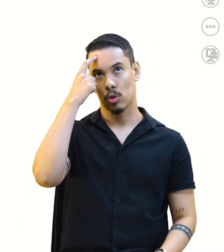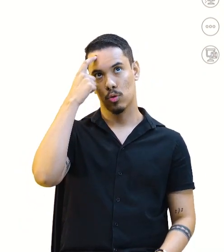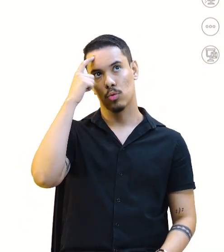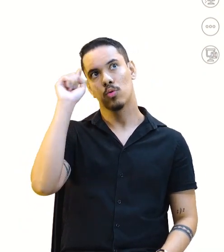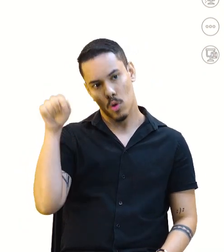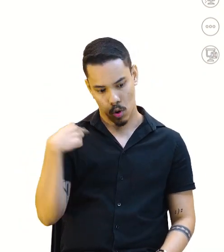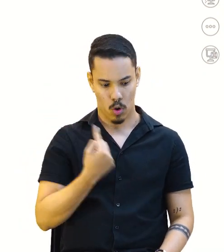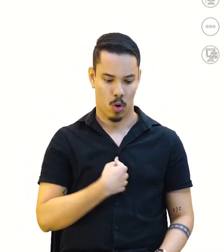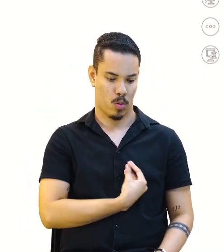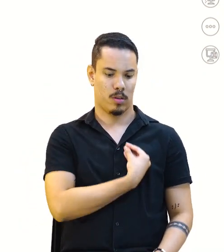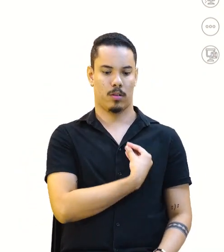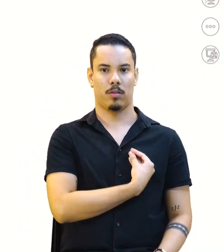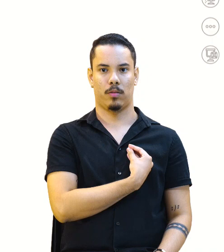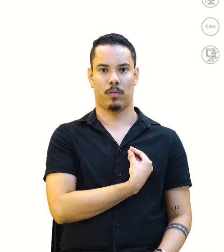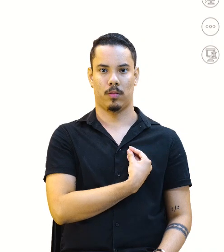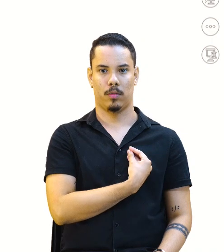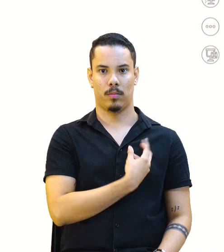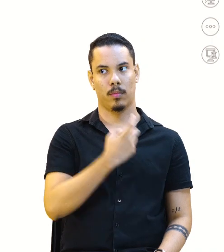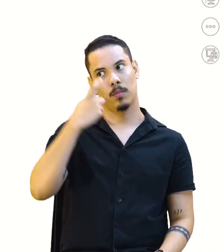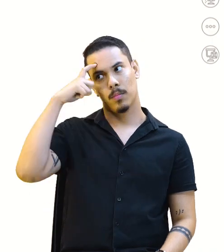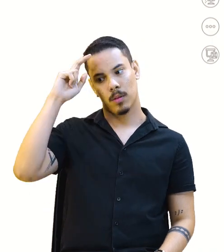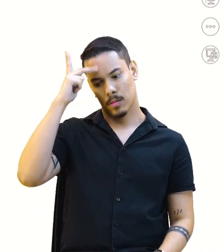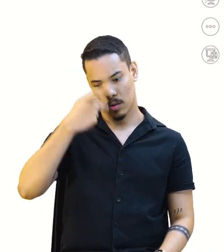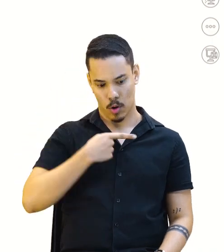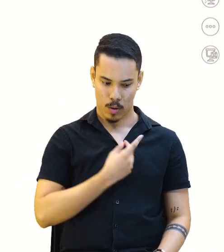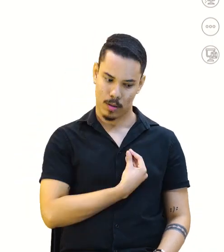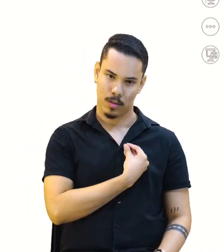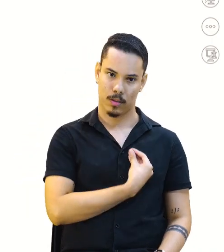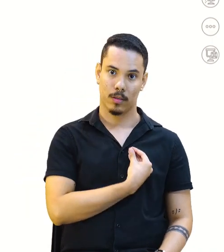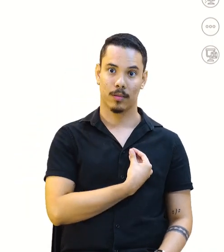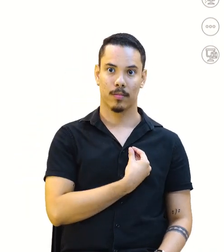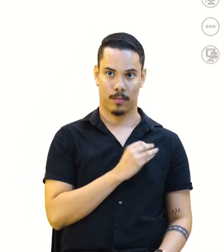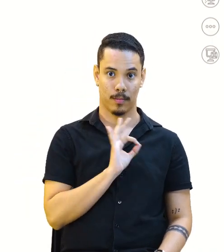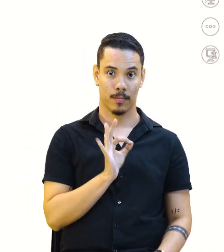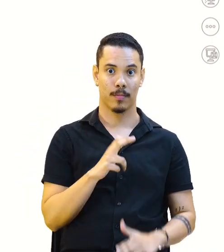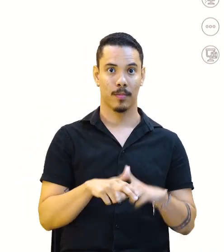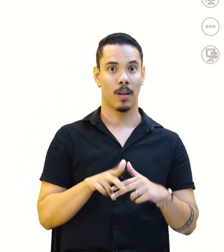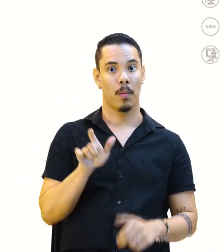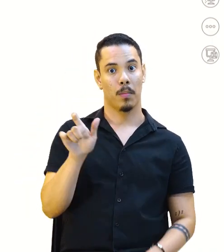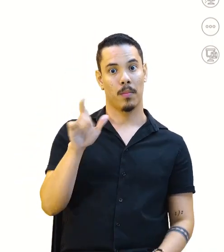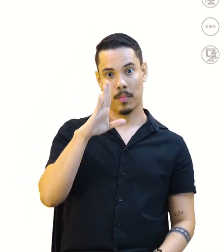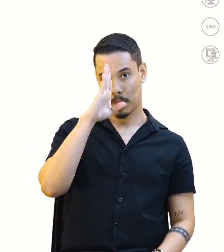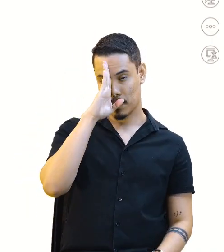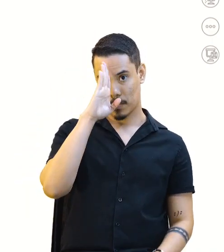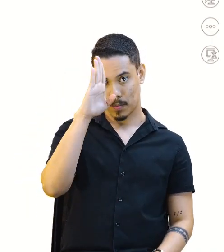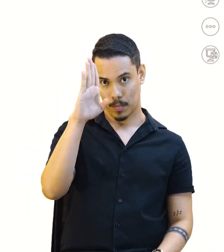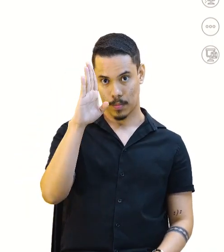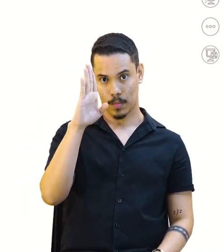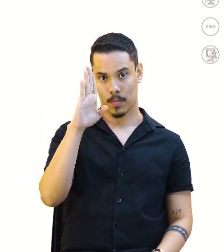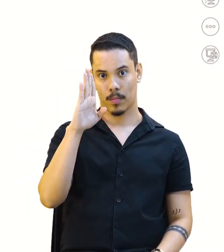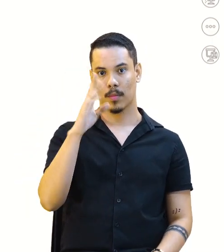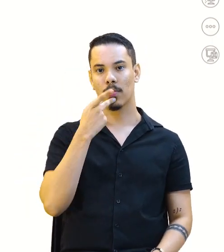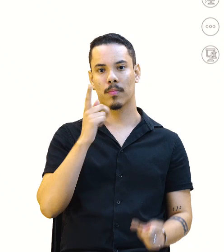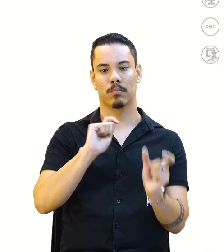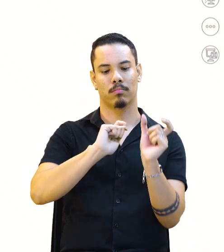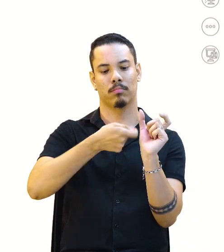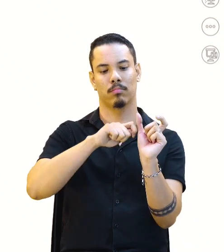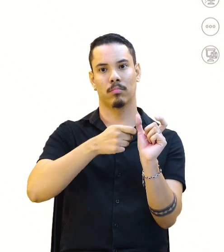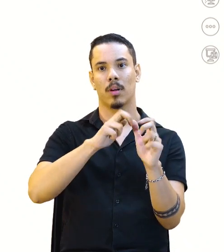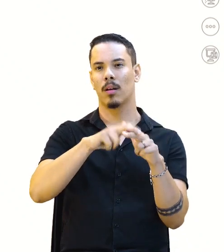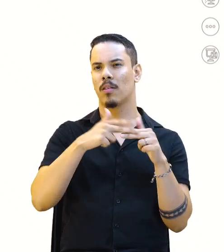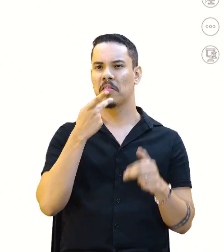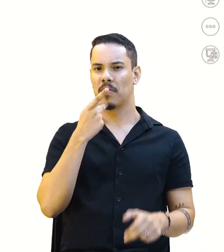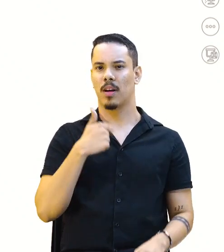Então, vai haver inúmeros pensadores que vão ter uma palavrinha-chave. E a de Sócrates é, só sei que nada